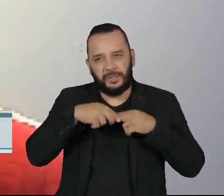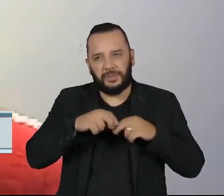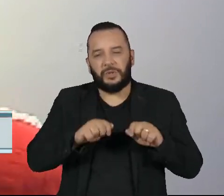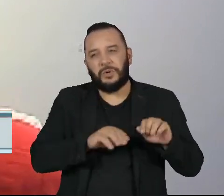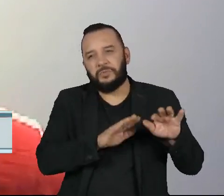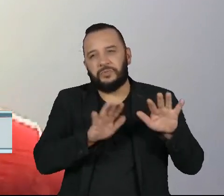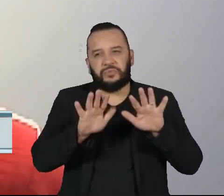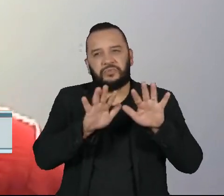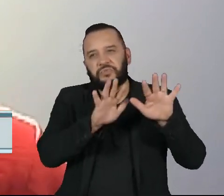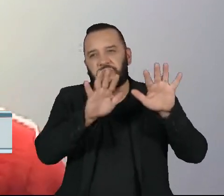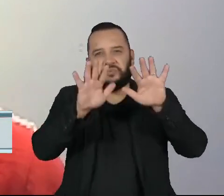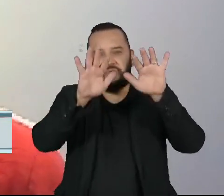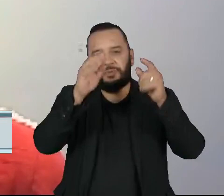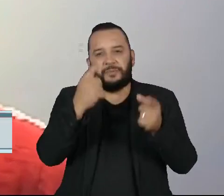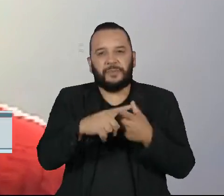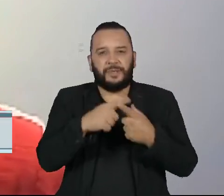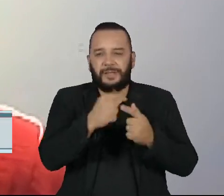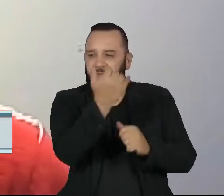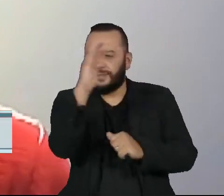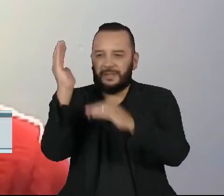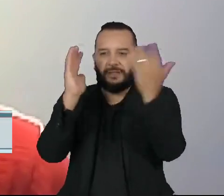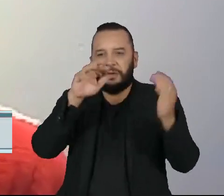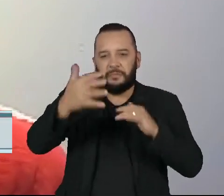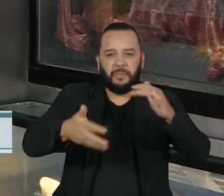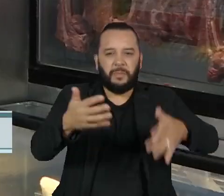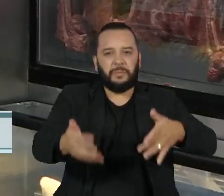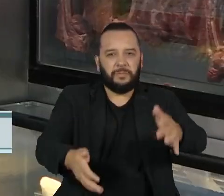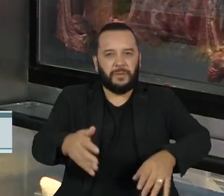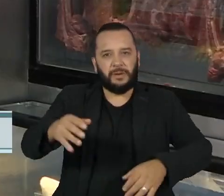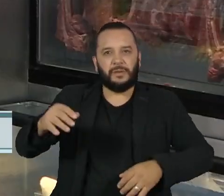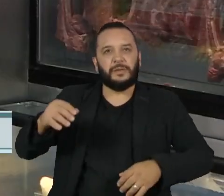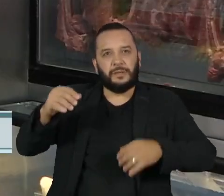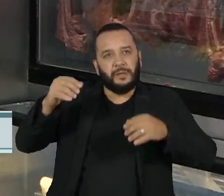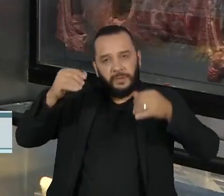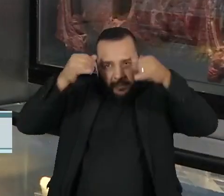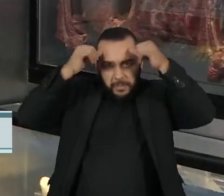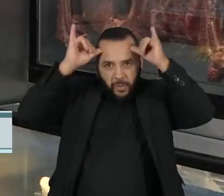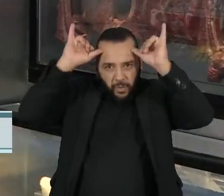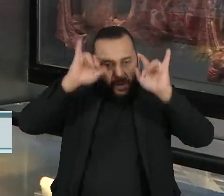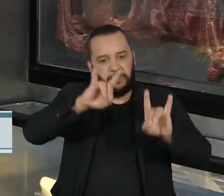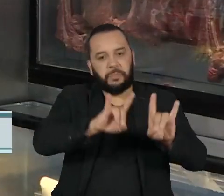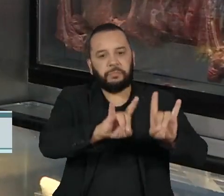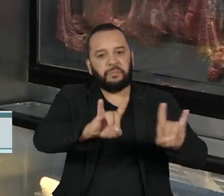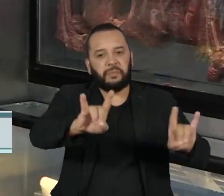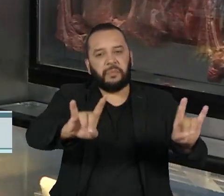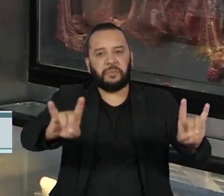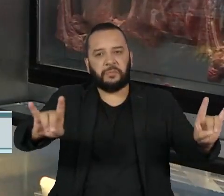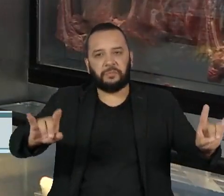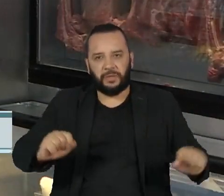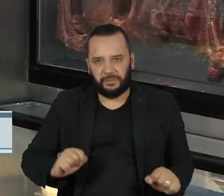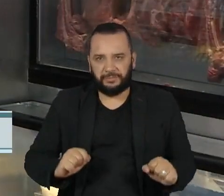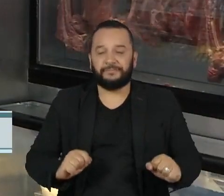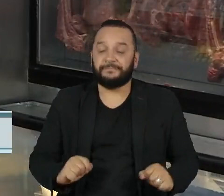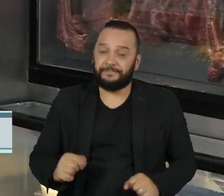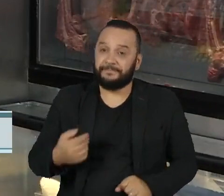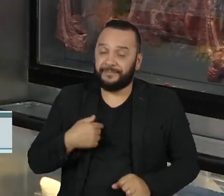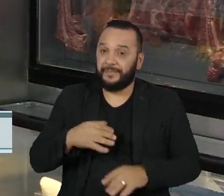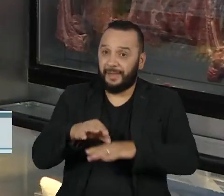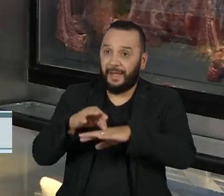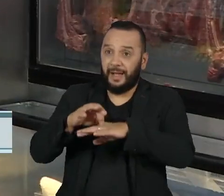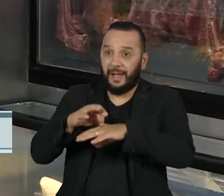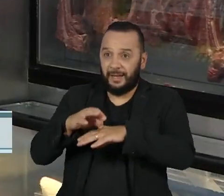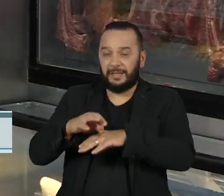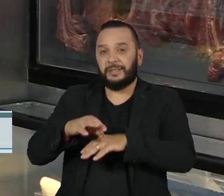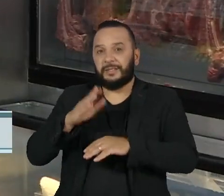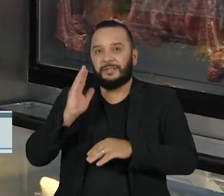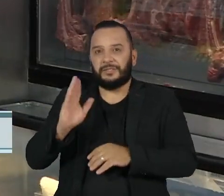da conversão da vegetação para pastagem, né? A carne bovina é uma das 8 commodities na mira da União Europeia,